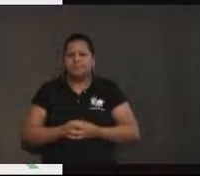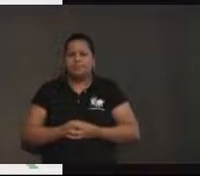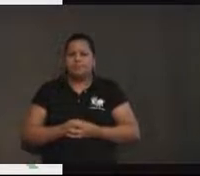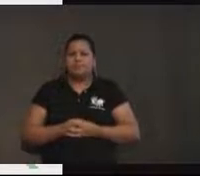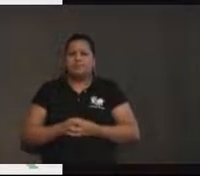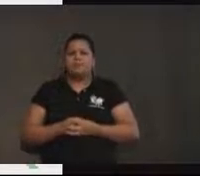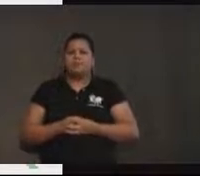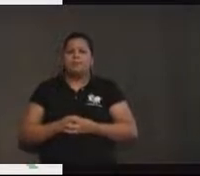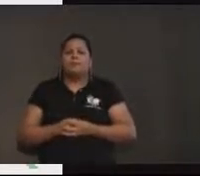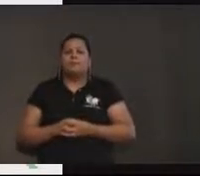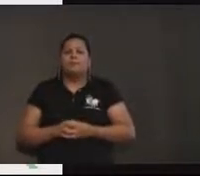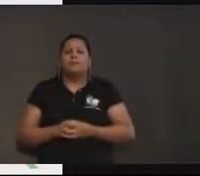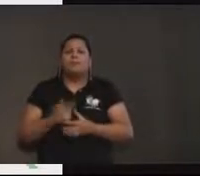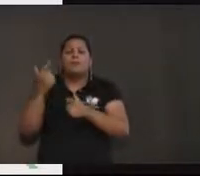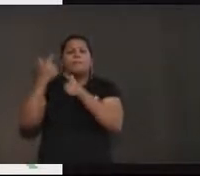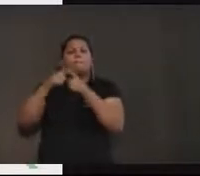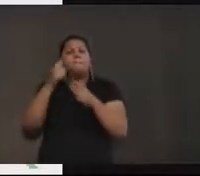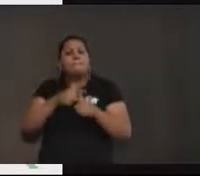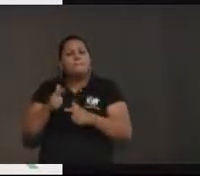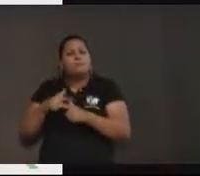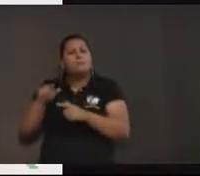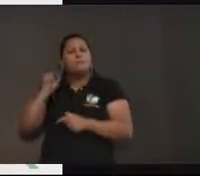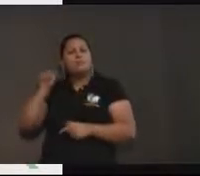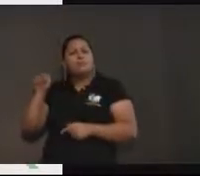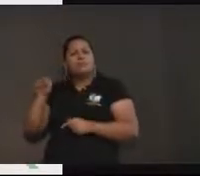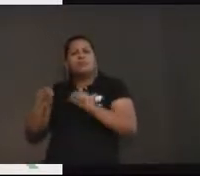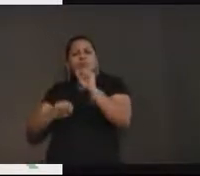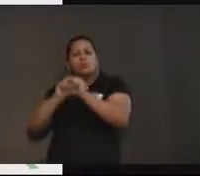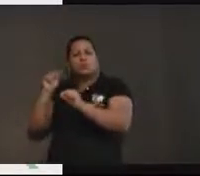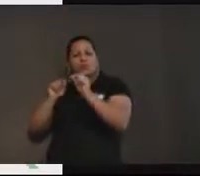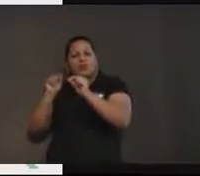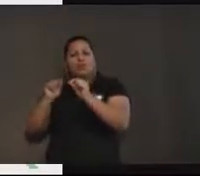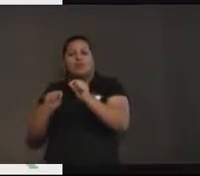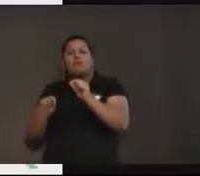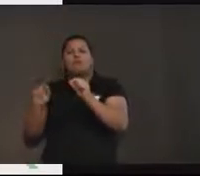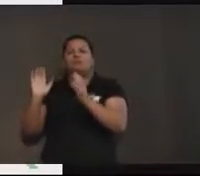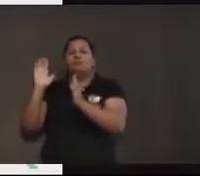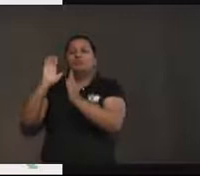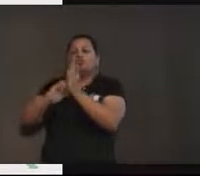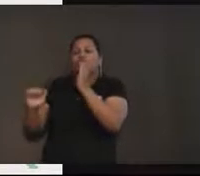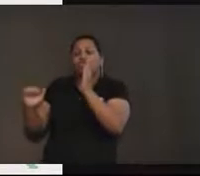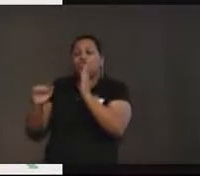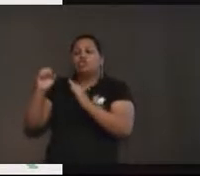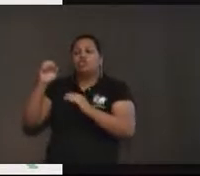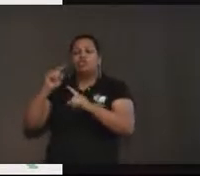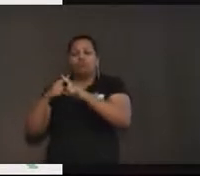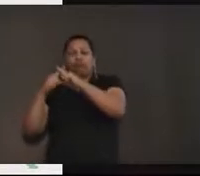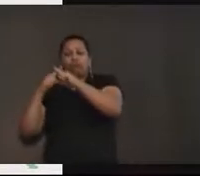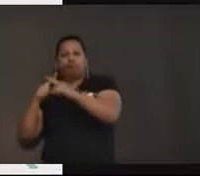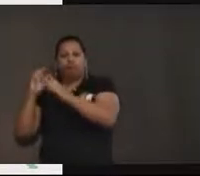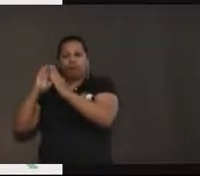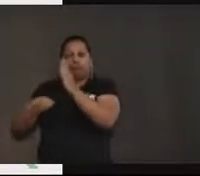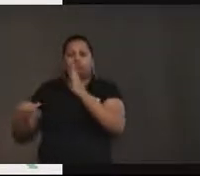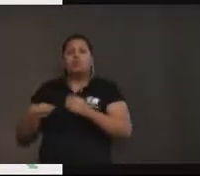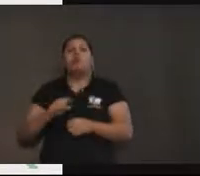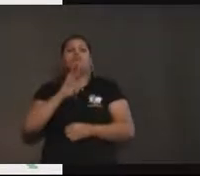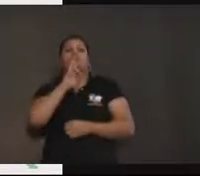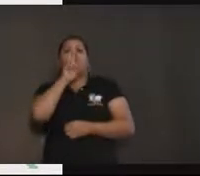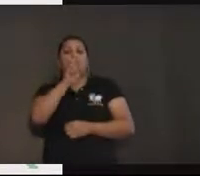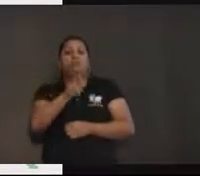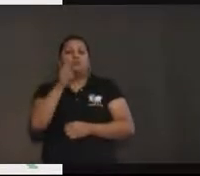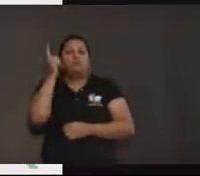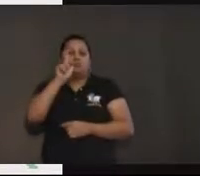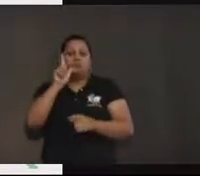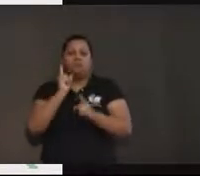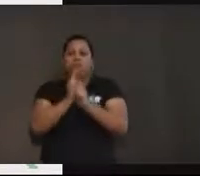depois como o problema é homogêneo e você engole o multiplicador e acha a solução para um problema esse é um artigo muito famoso tem